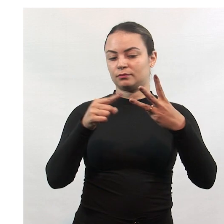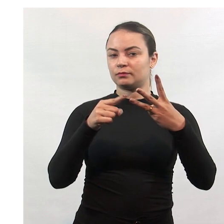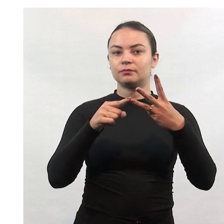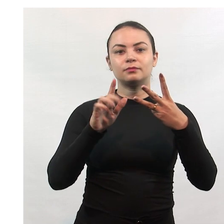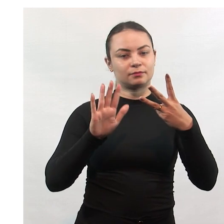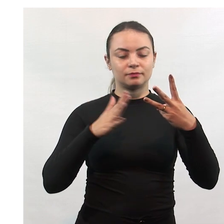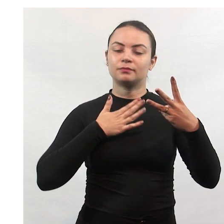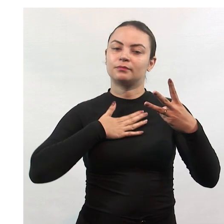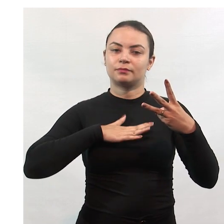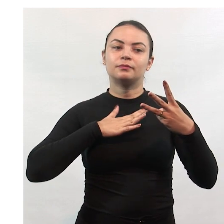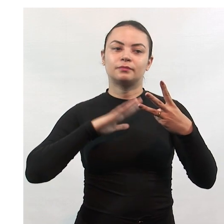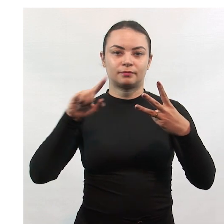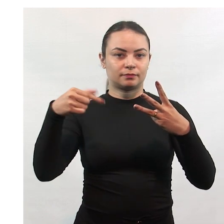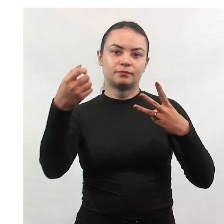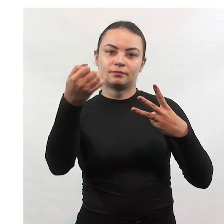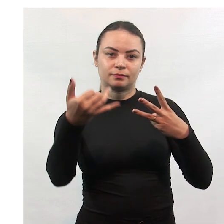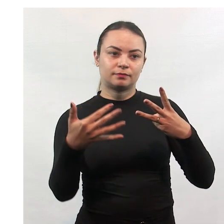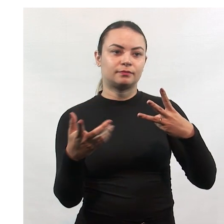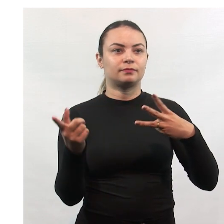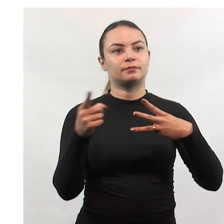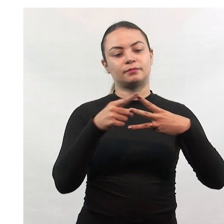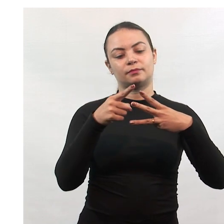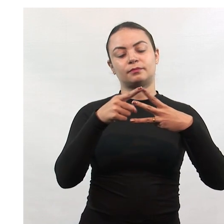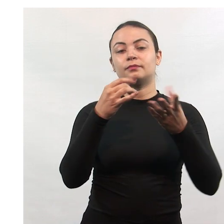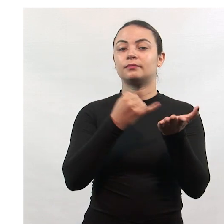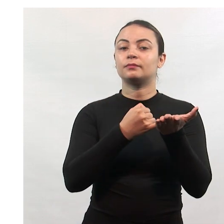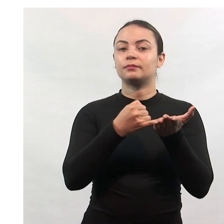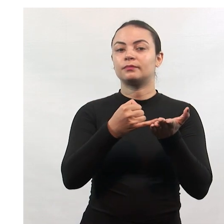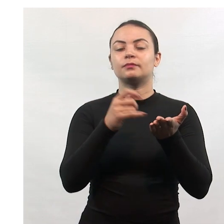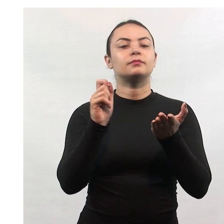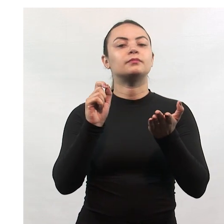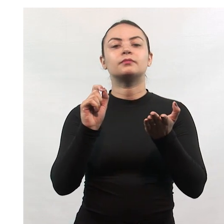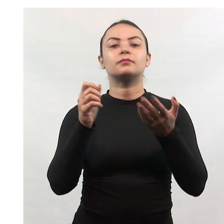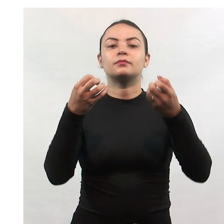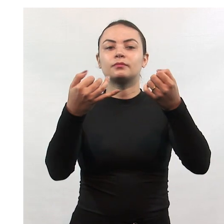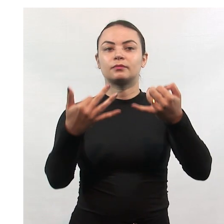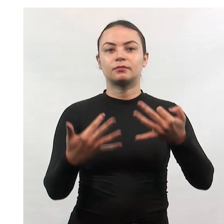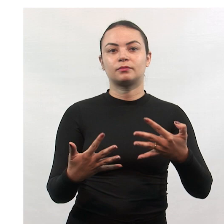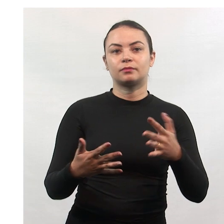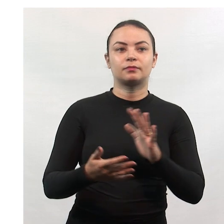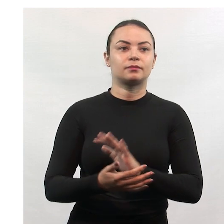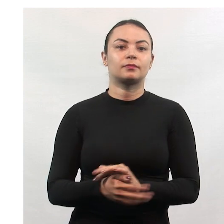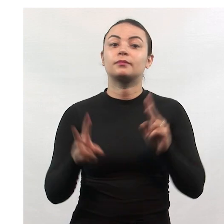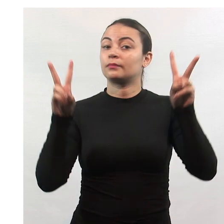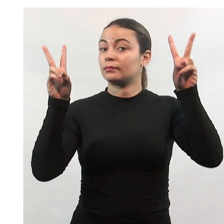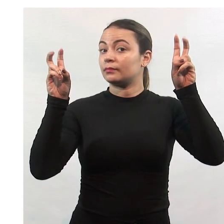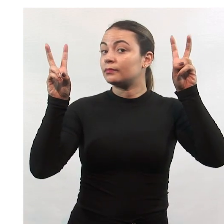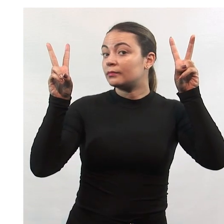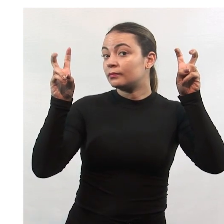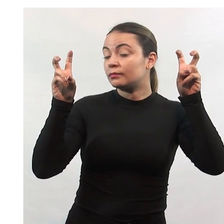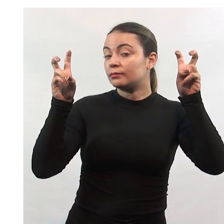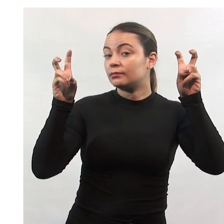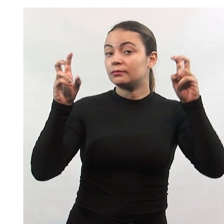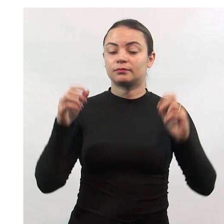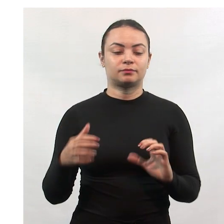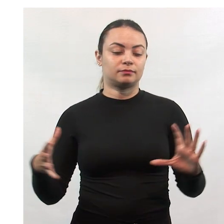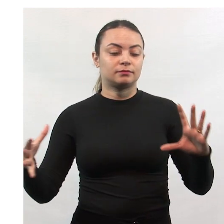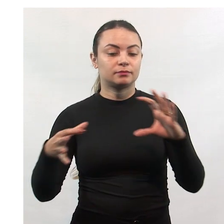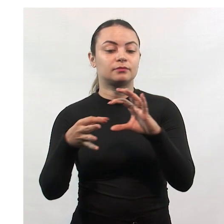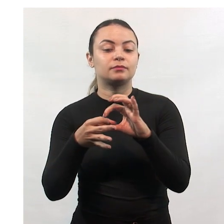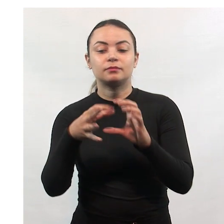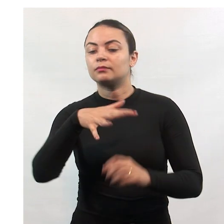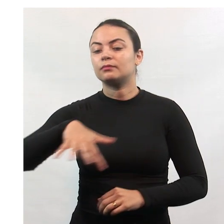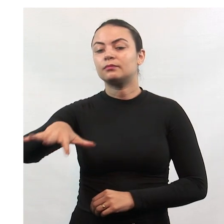que é importante a gente falar? Né? A gente trazer qual que é o tema que está sendo abordado, vinculado a uma área e sub-área da ciência,